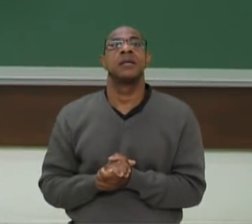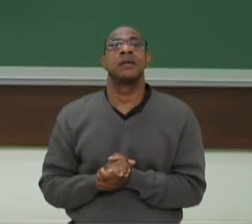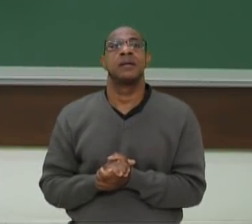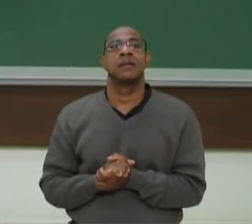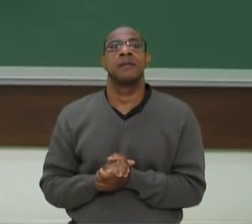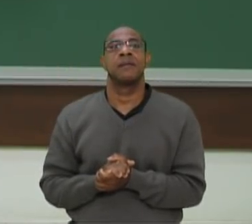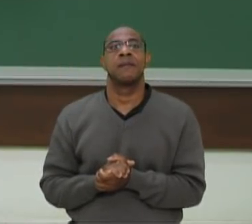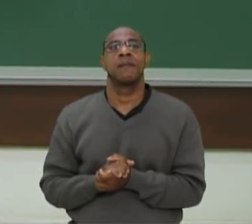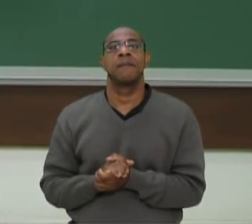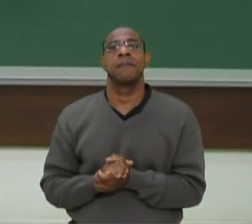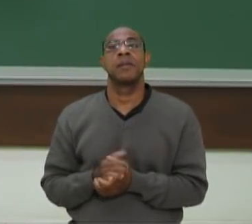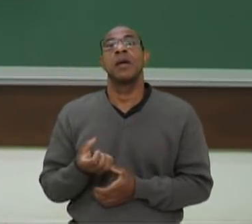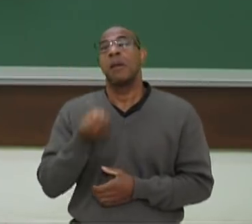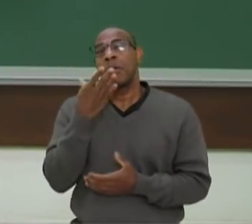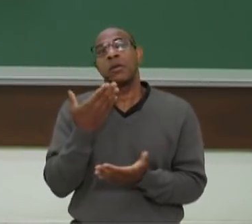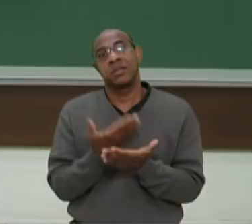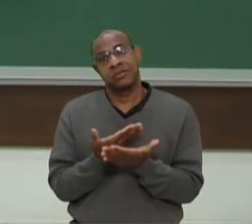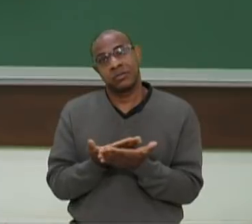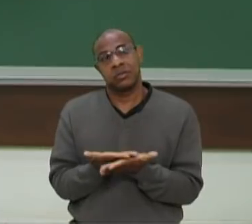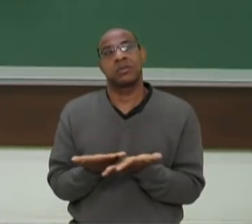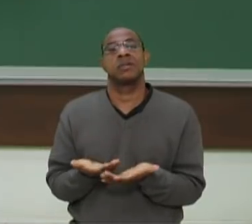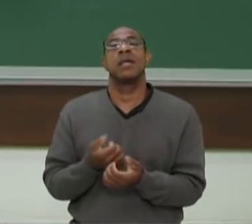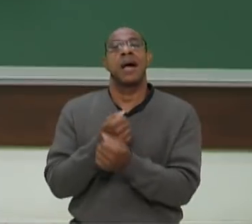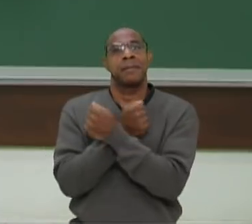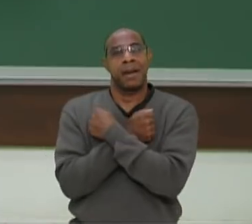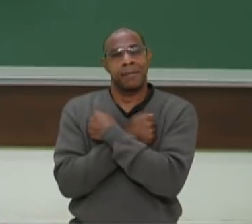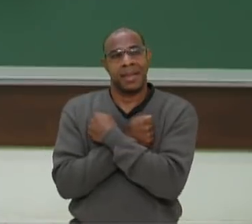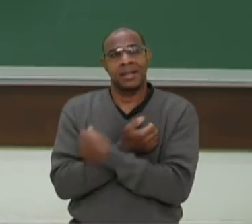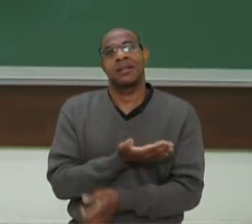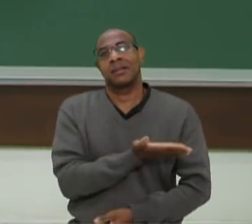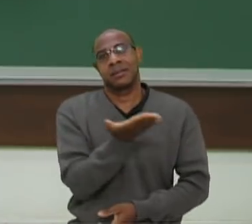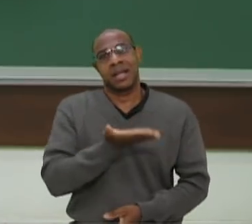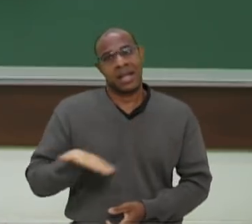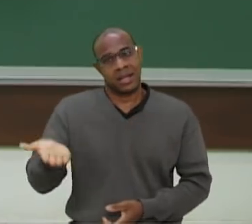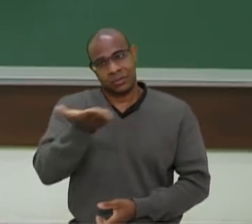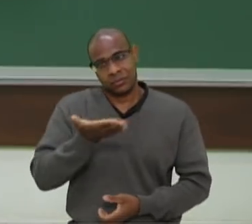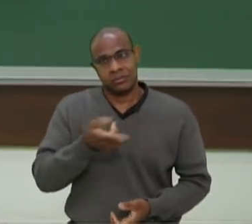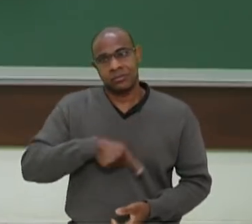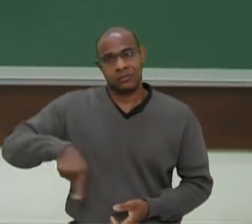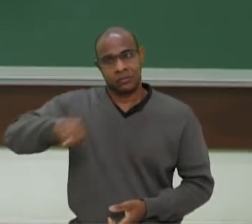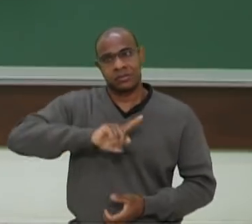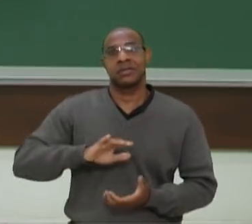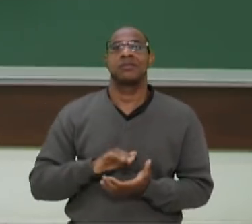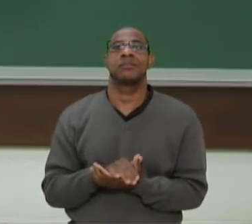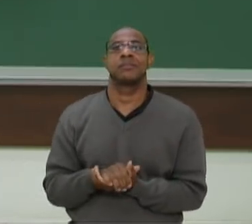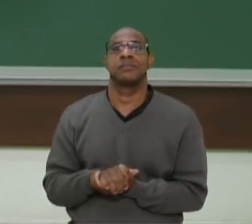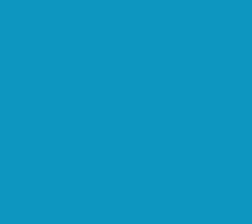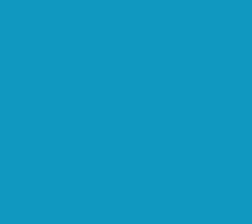Bons estudos e o meu abraço a todos vocês.